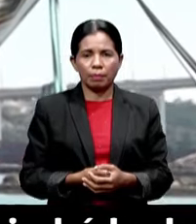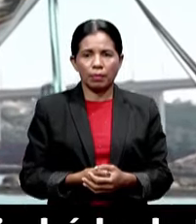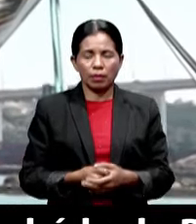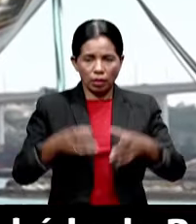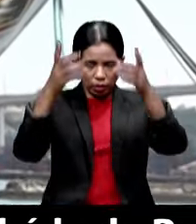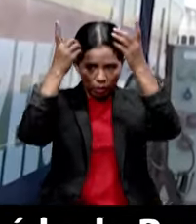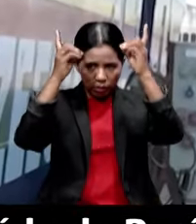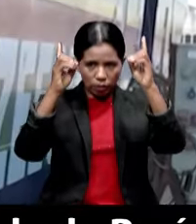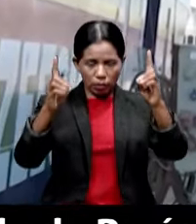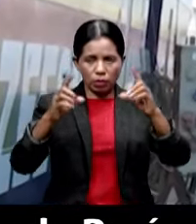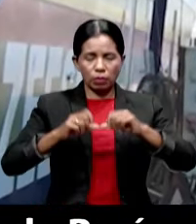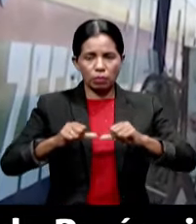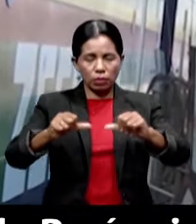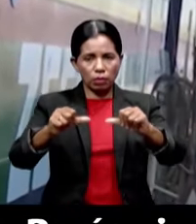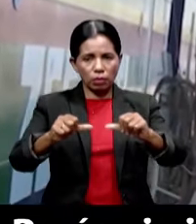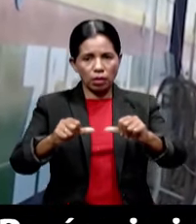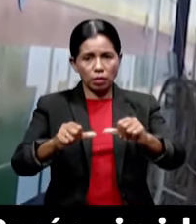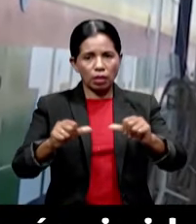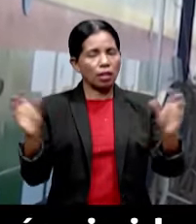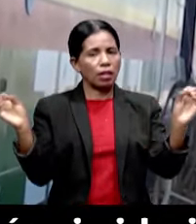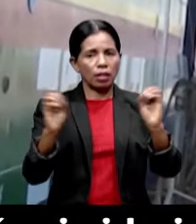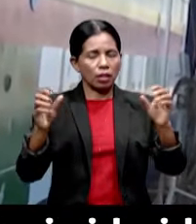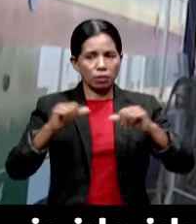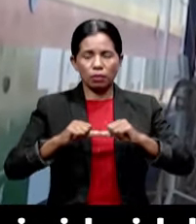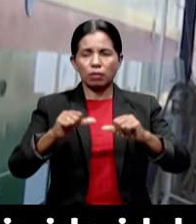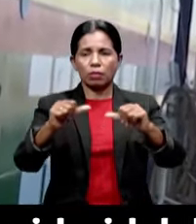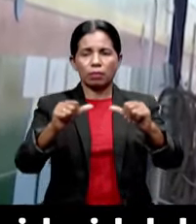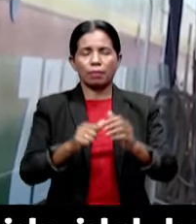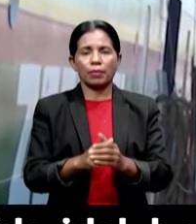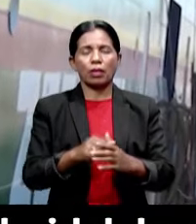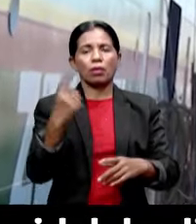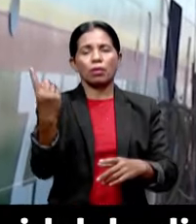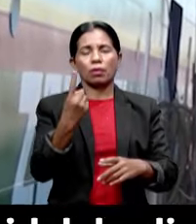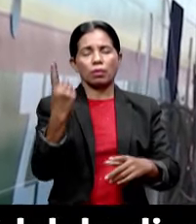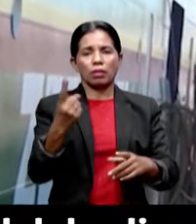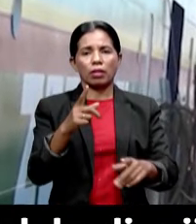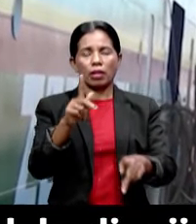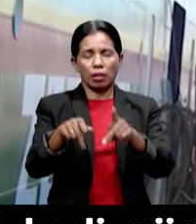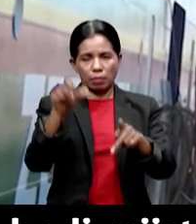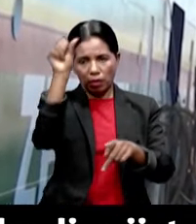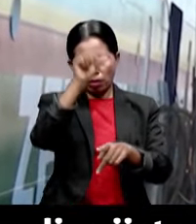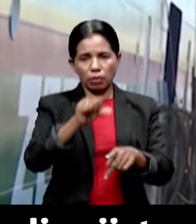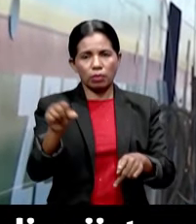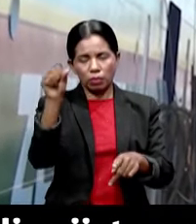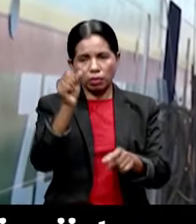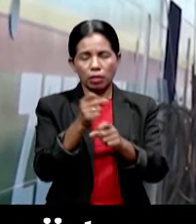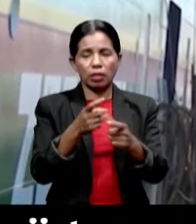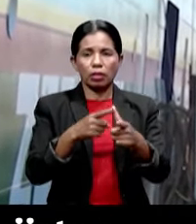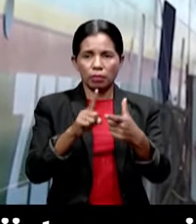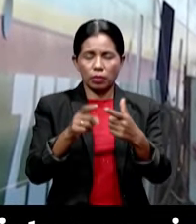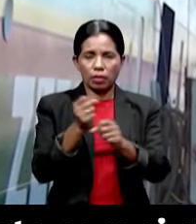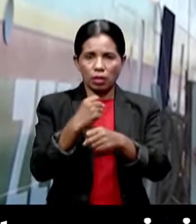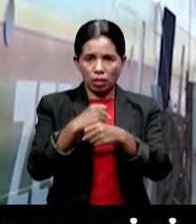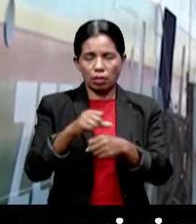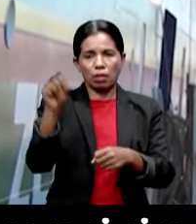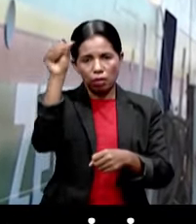decide que ela continua cá, a tocar em saída, né? Só relator Sira, só auditor Sira, depois de halo Sira na